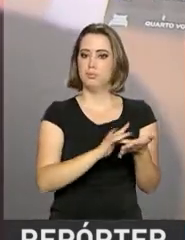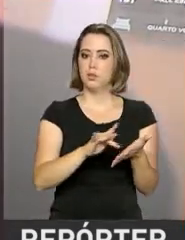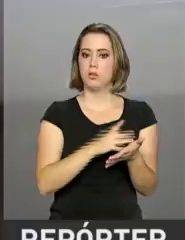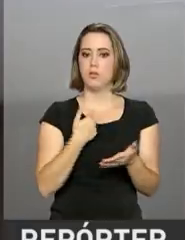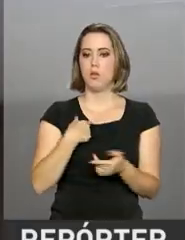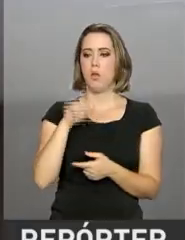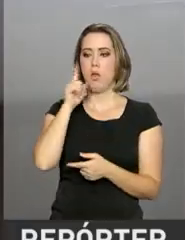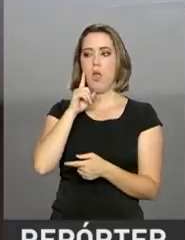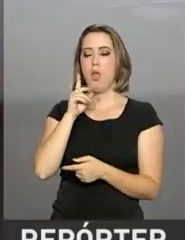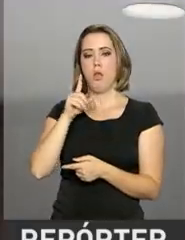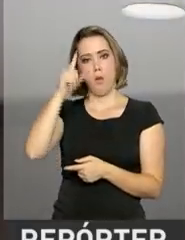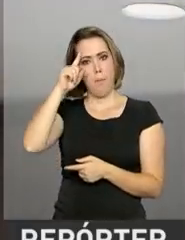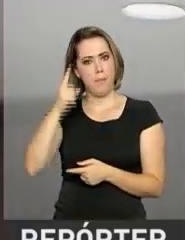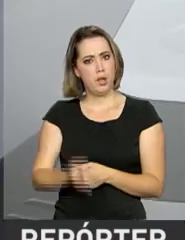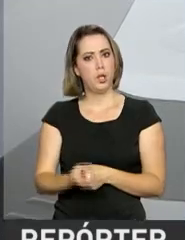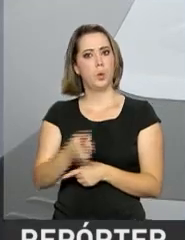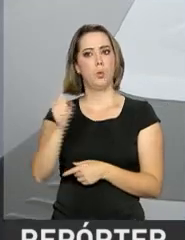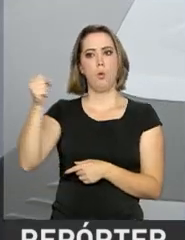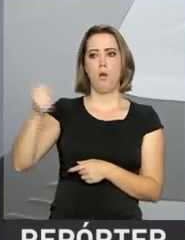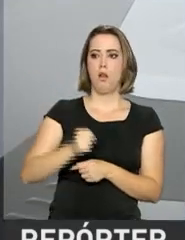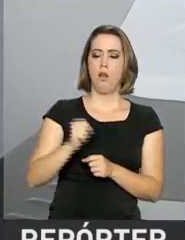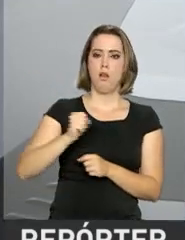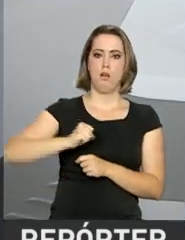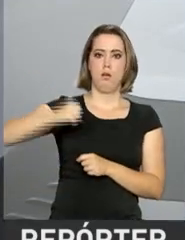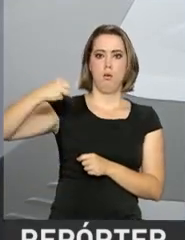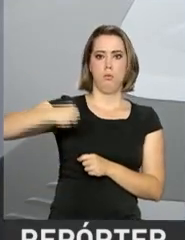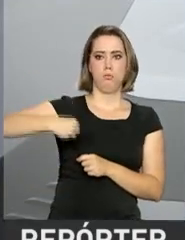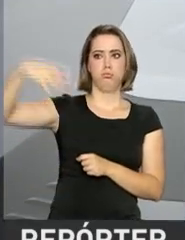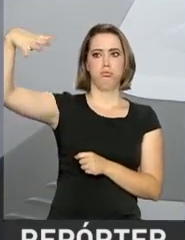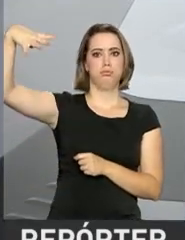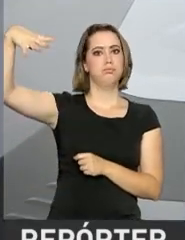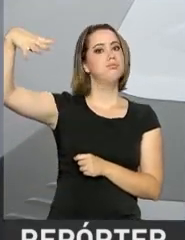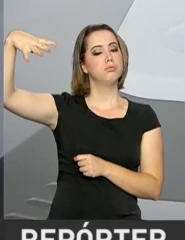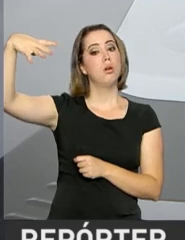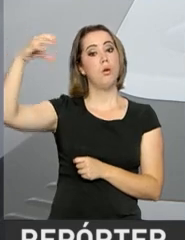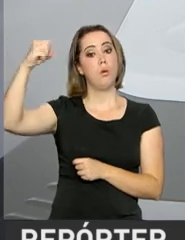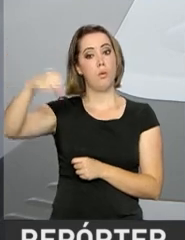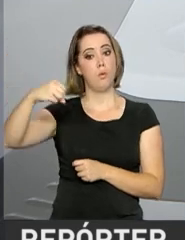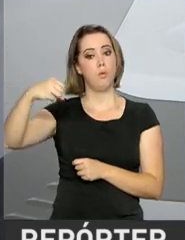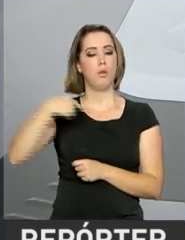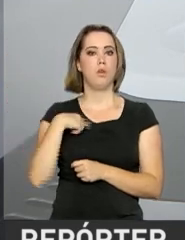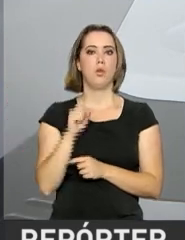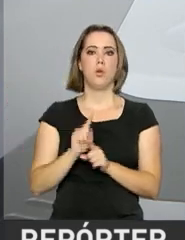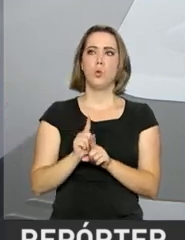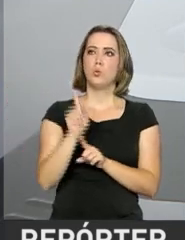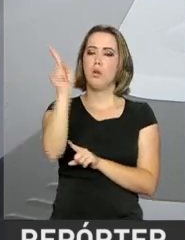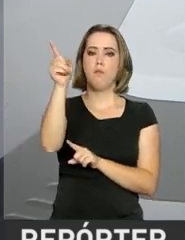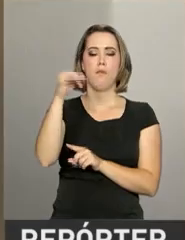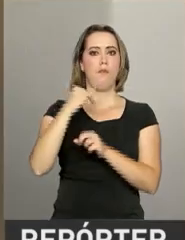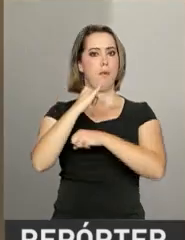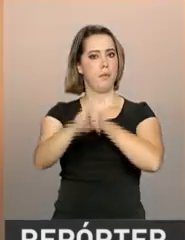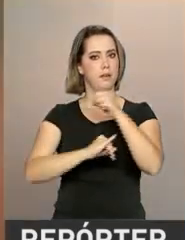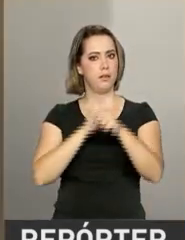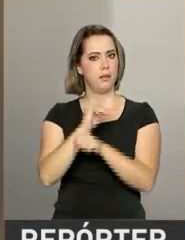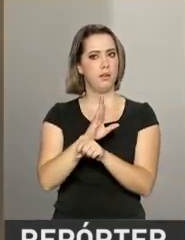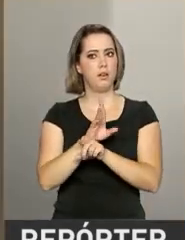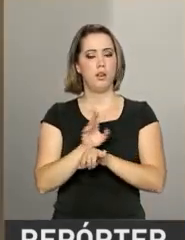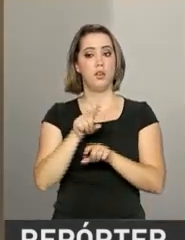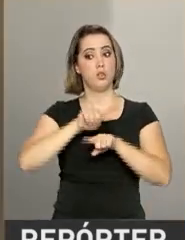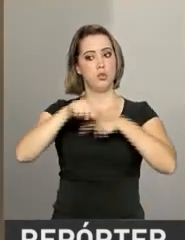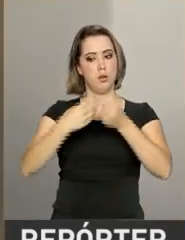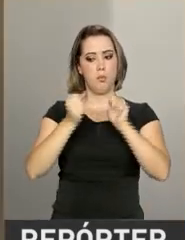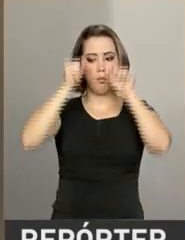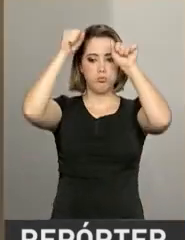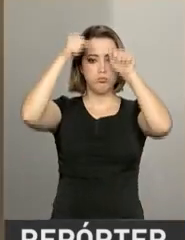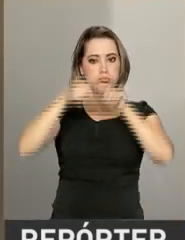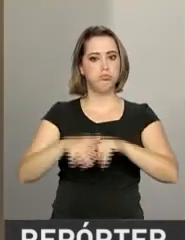esse comando ele está indo para o meu roteador do do pai do smartphone eo tablet está em roteadores do roteador time pra central e da central